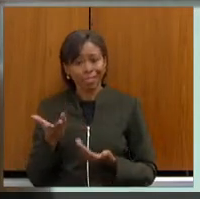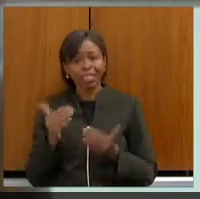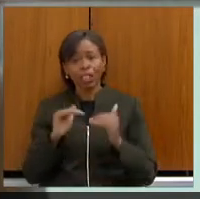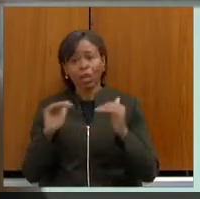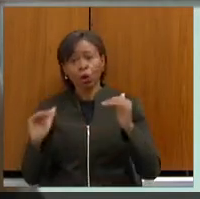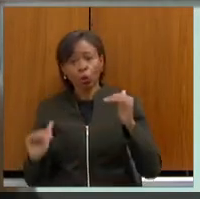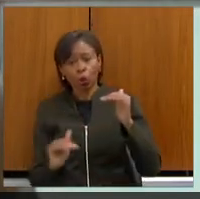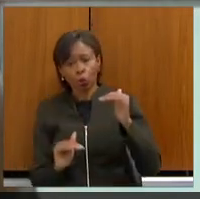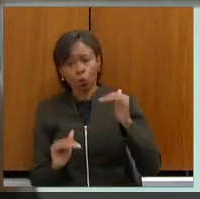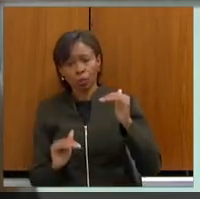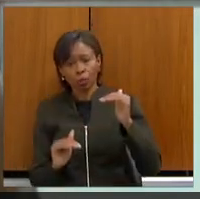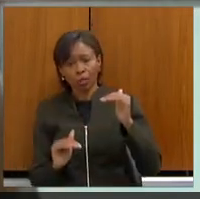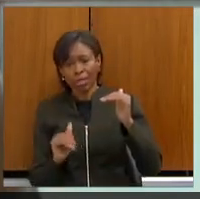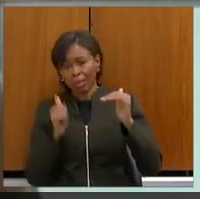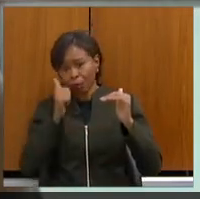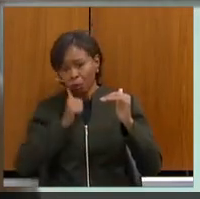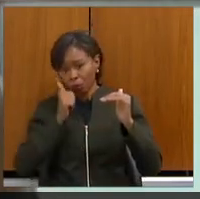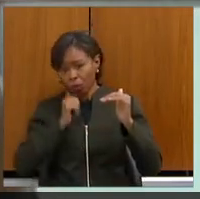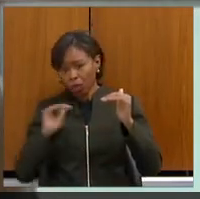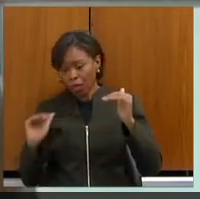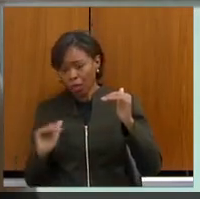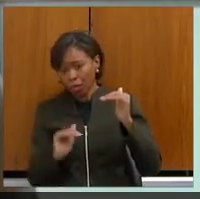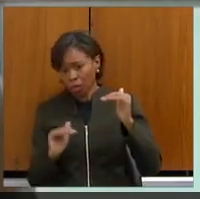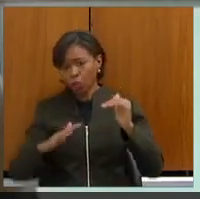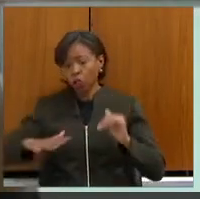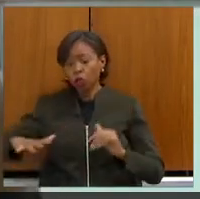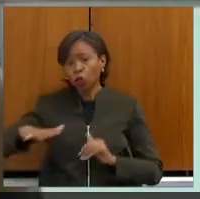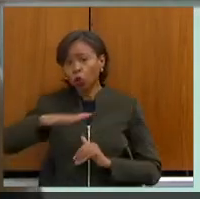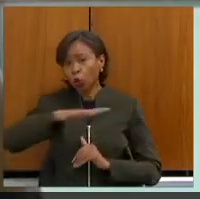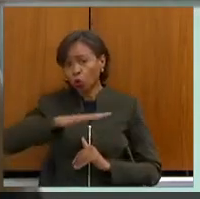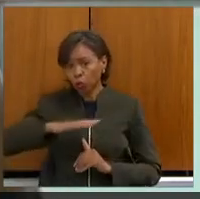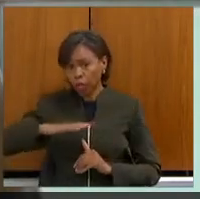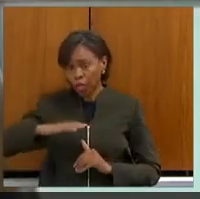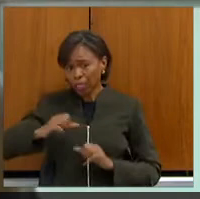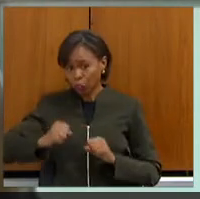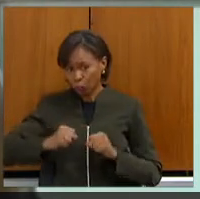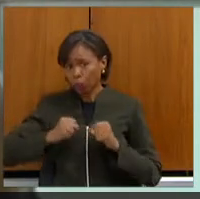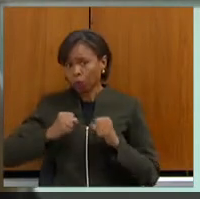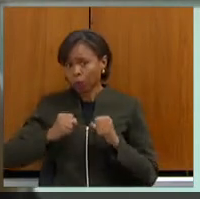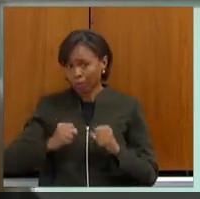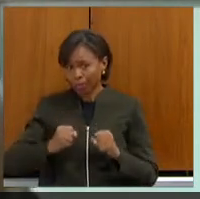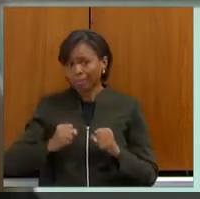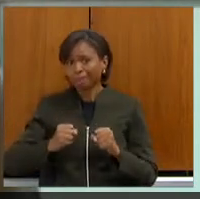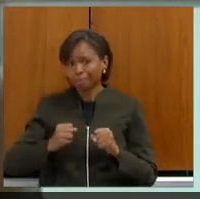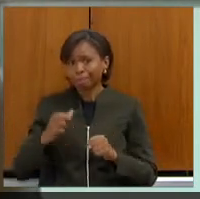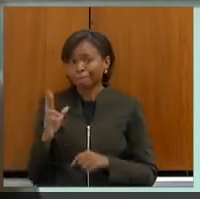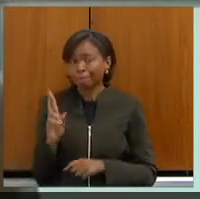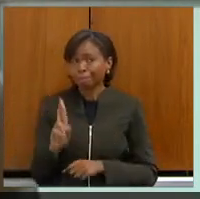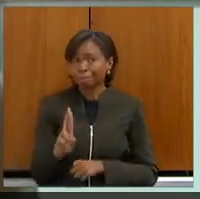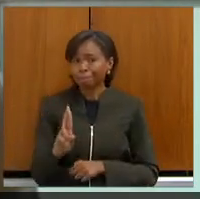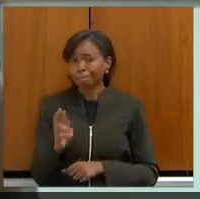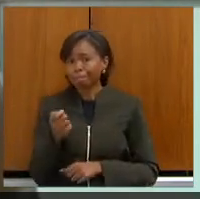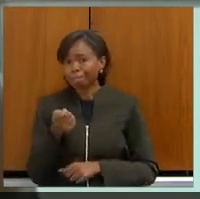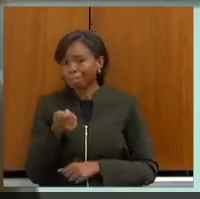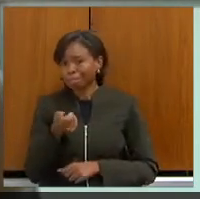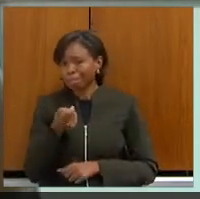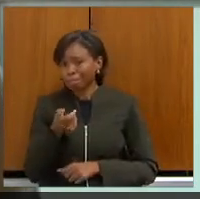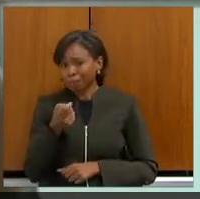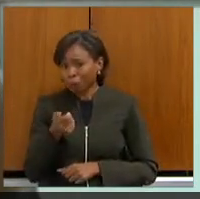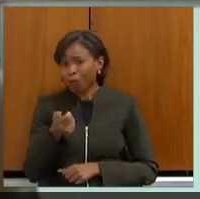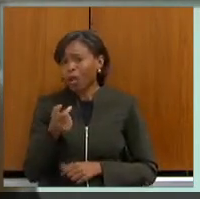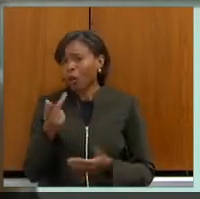sub-representação das mulheres nos espaços de poder é uma é uma situação que gera assim